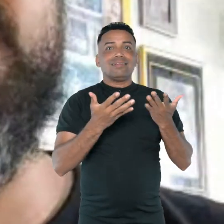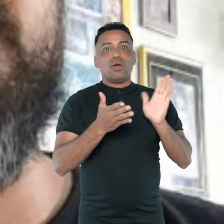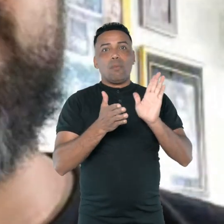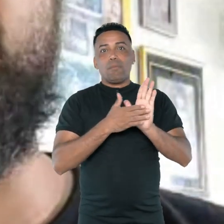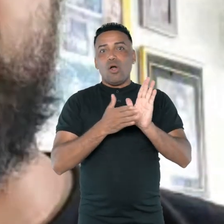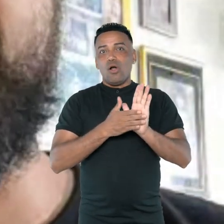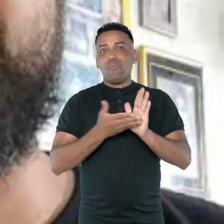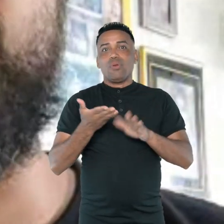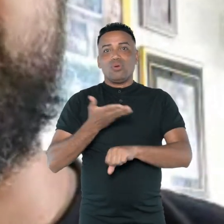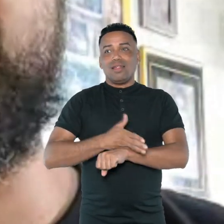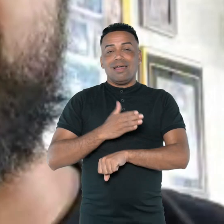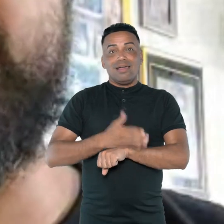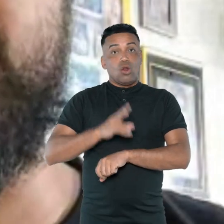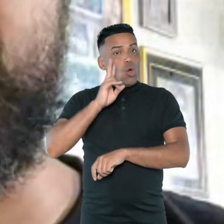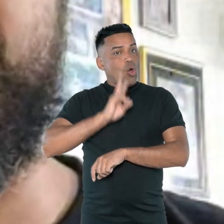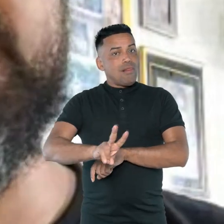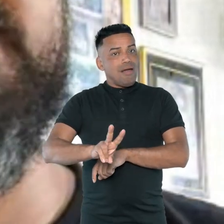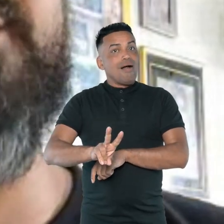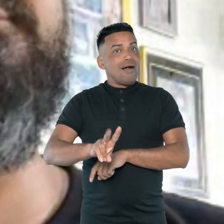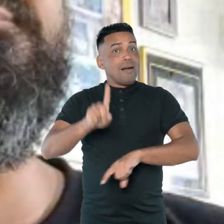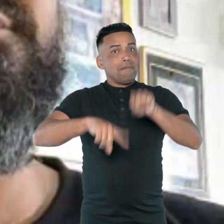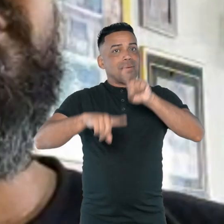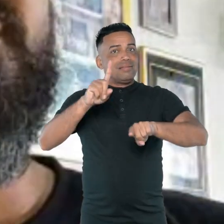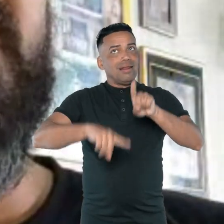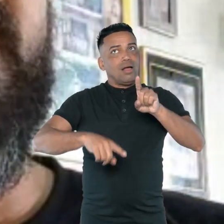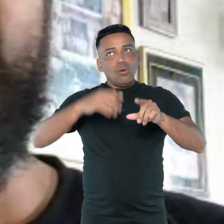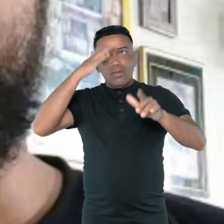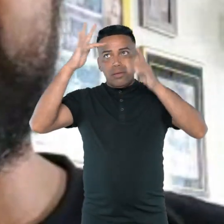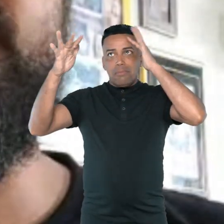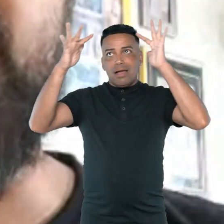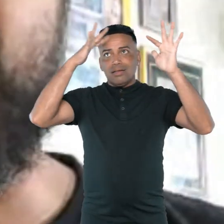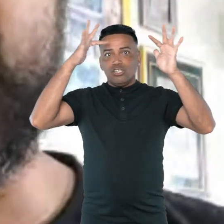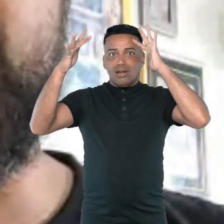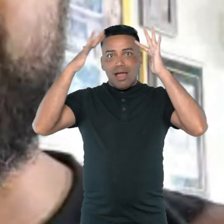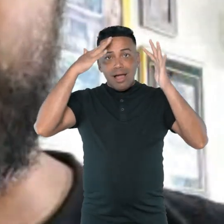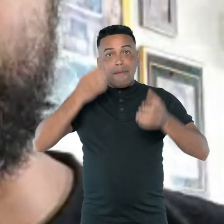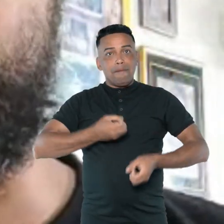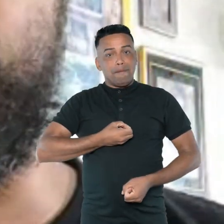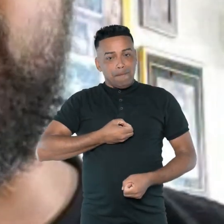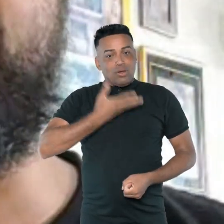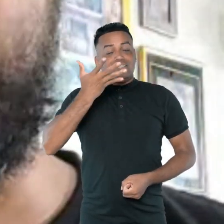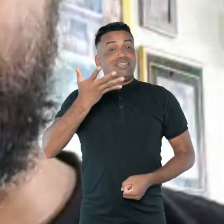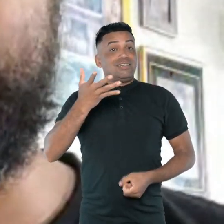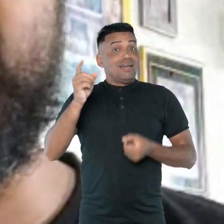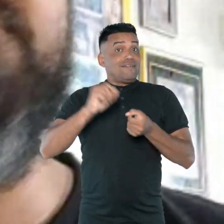próprio exercício, né, de olhar para as coisas, imaginar poesia, representar, fazer teatro, contar piada.